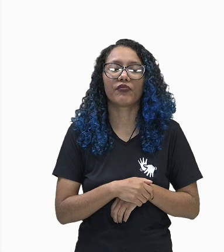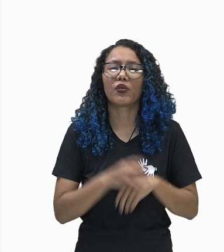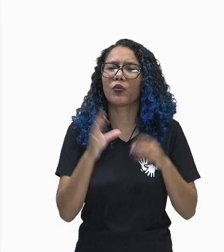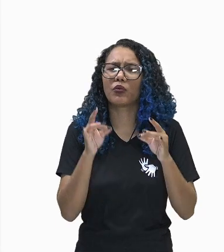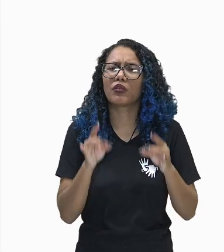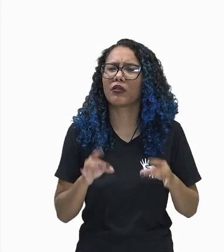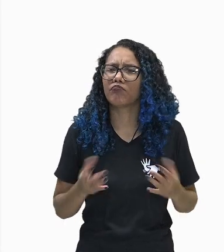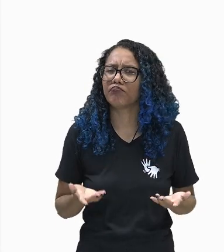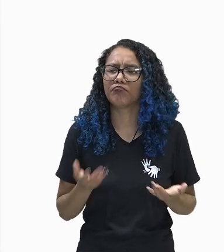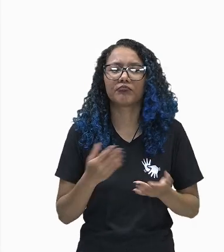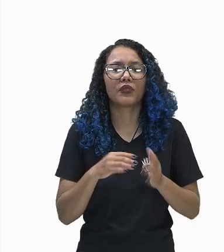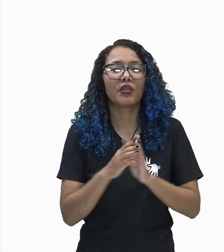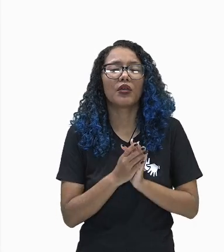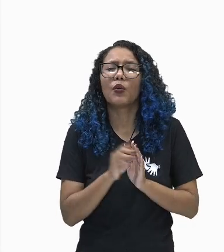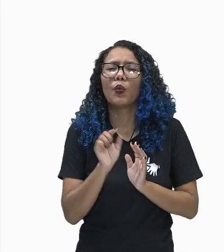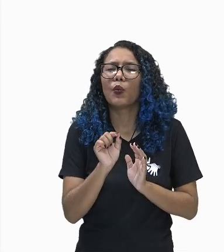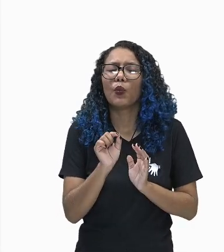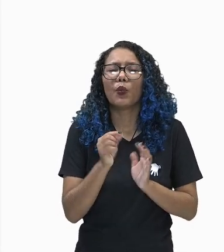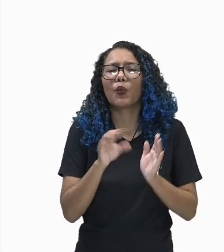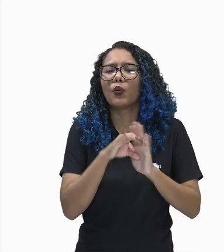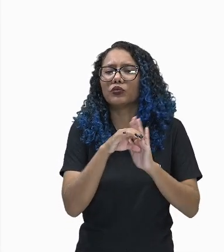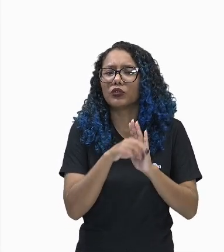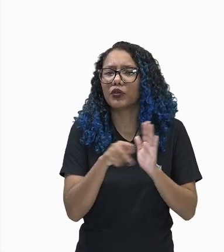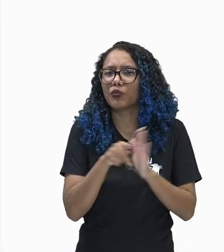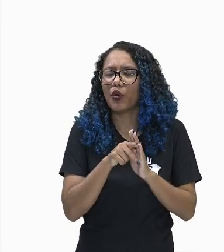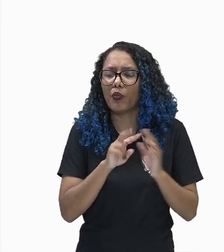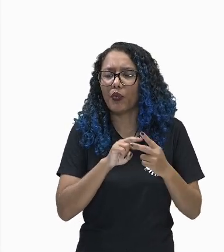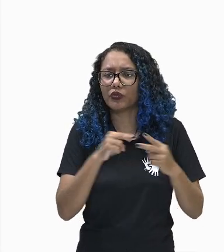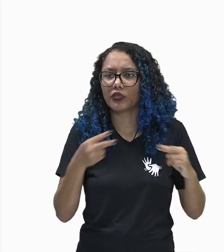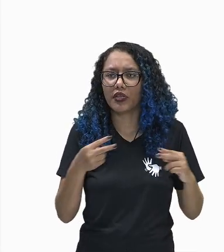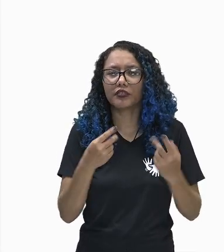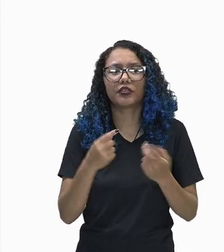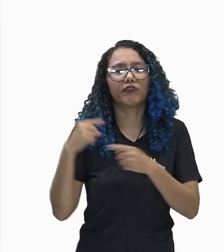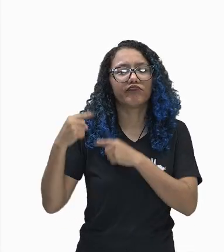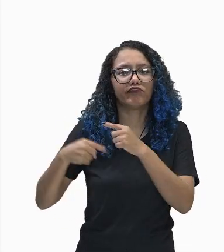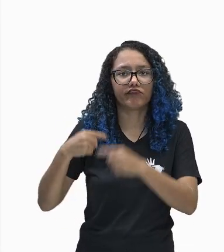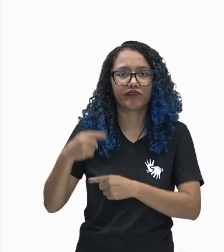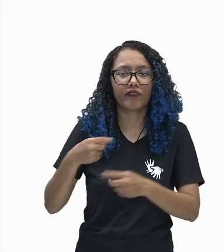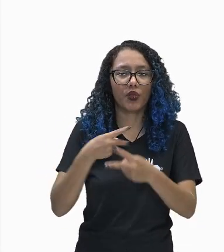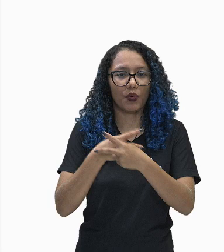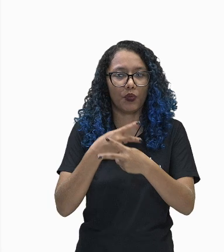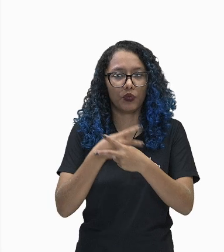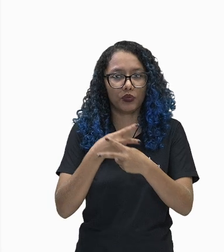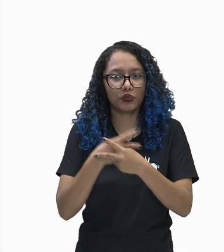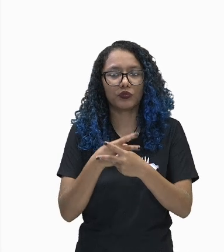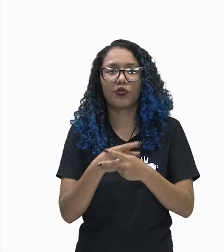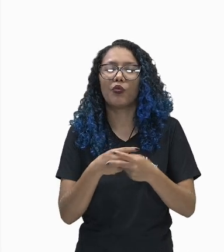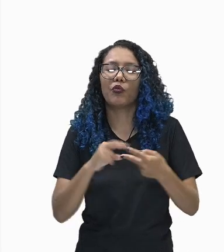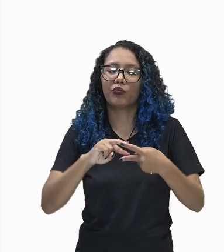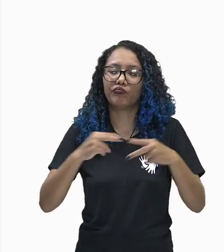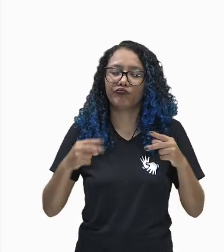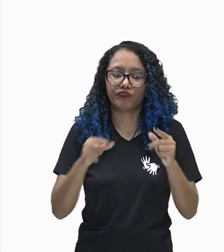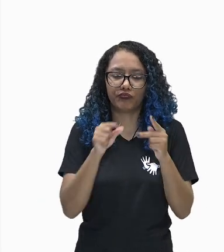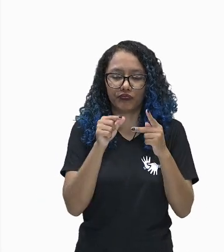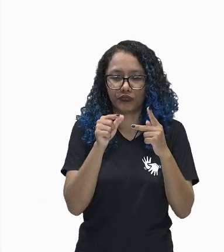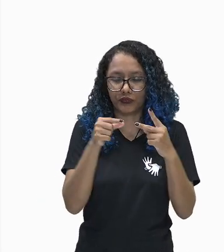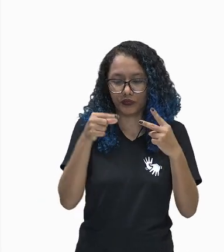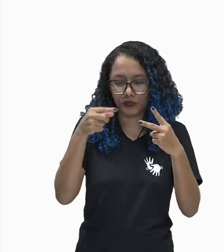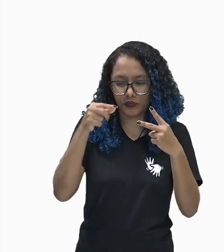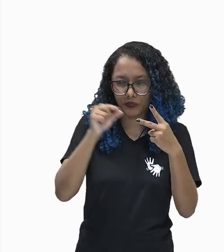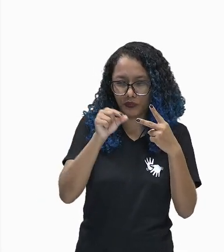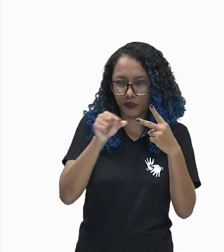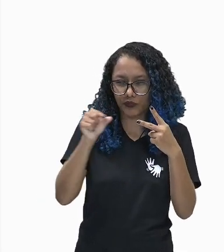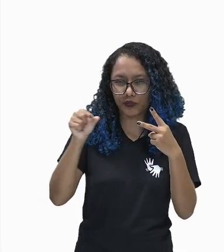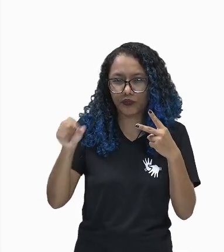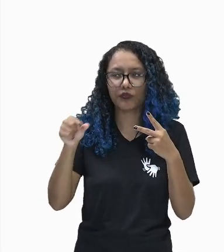no detalhamento nós vamos ver conceitos de genética, hereditariedade, cromossomos,